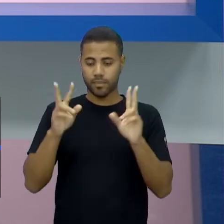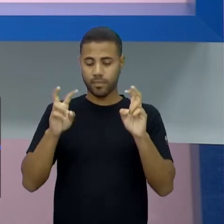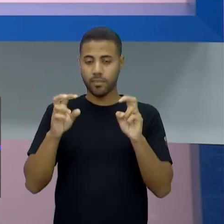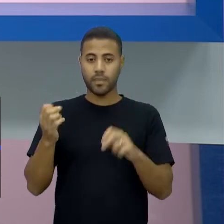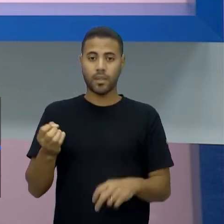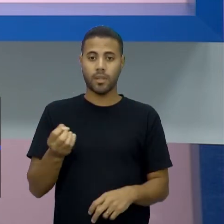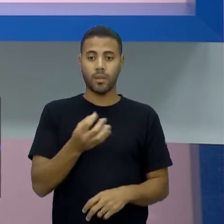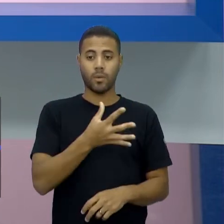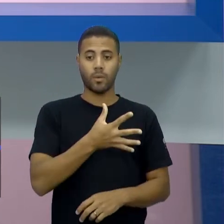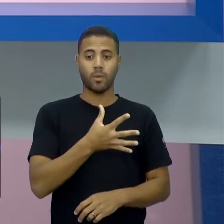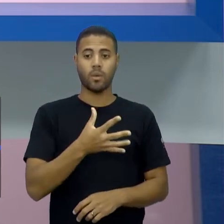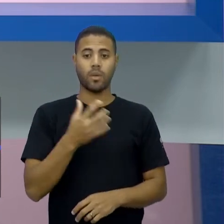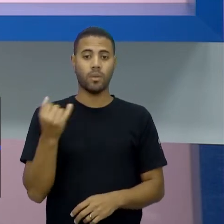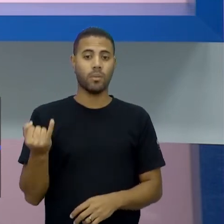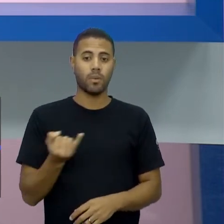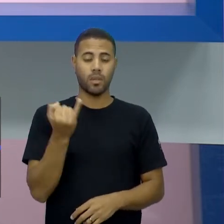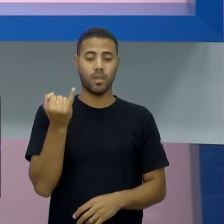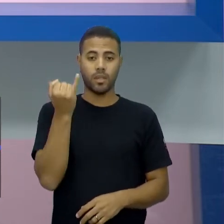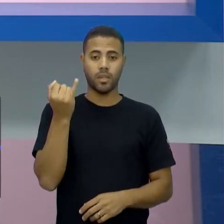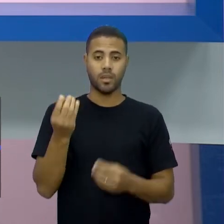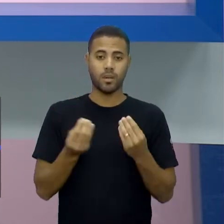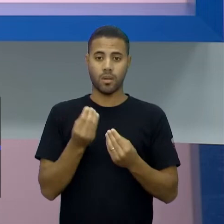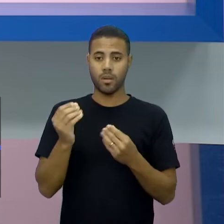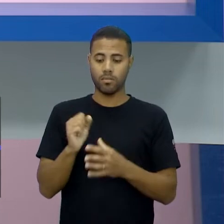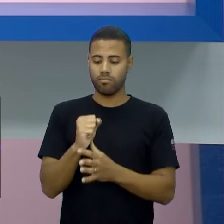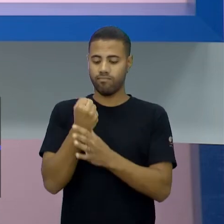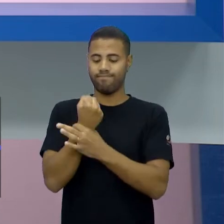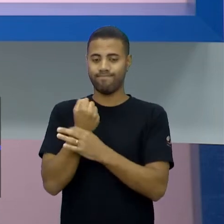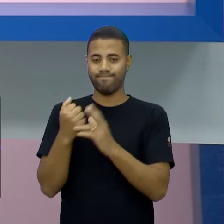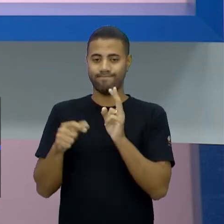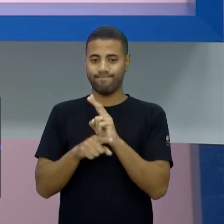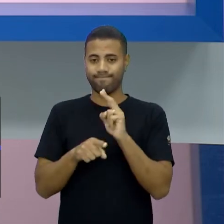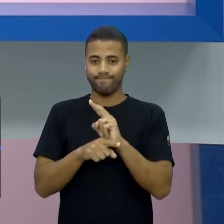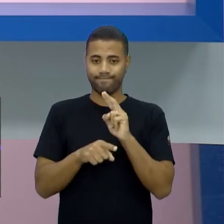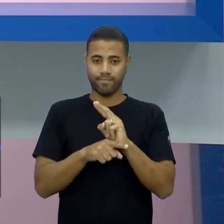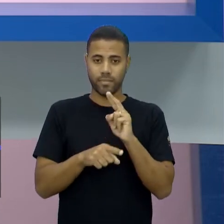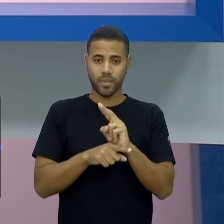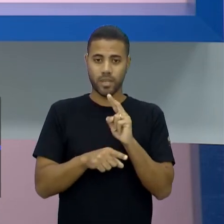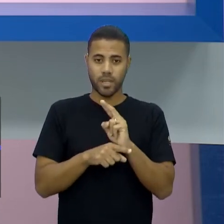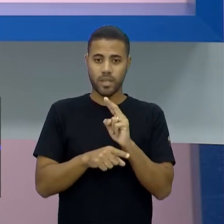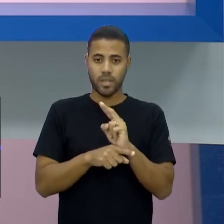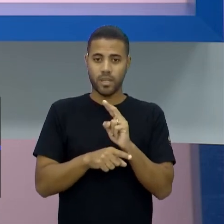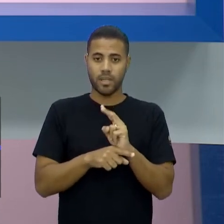né, que é a importância da preservação, né, da